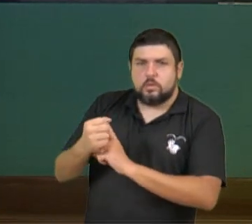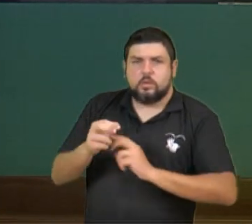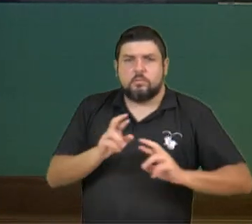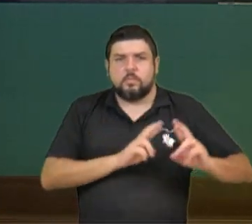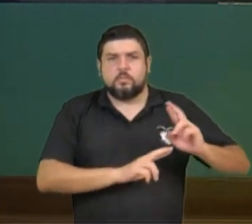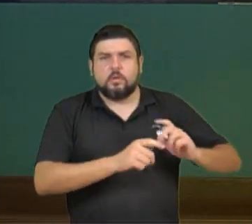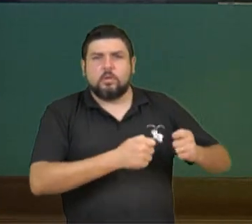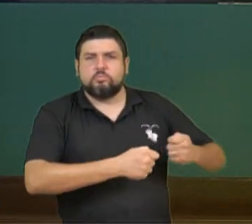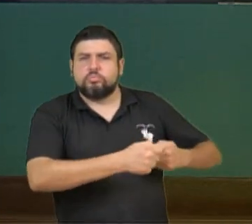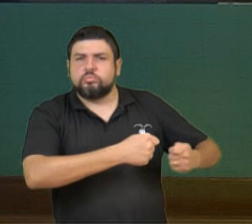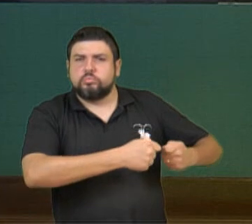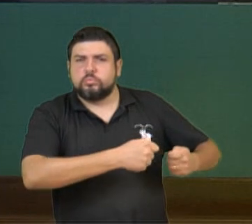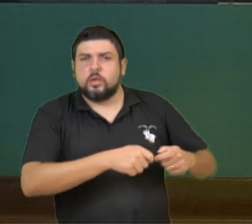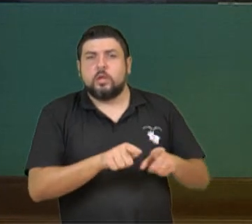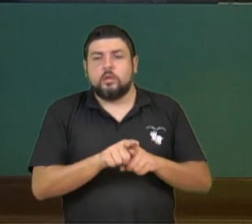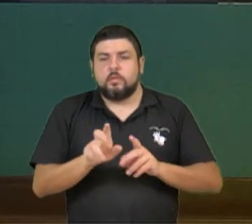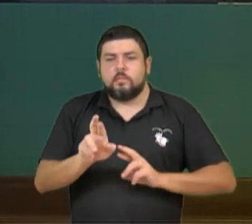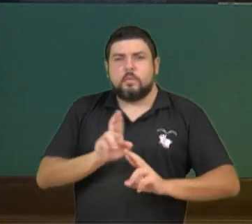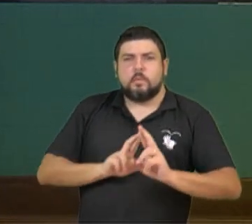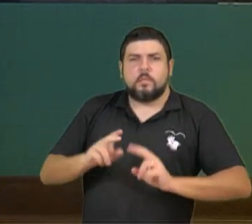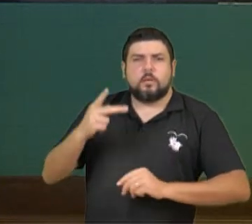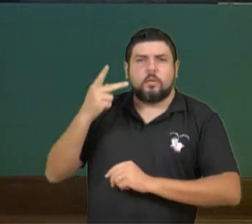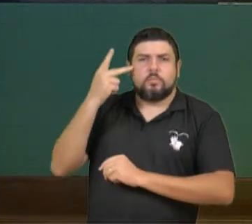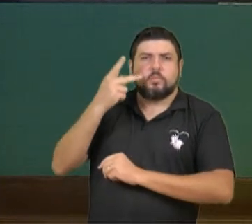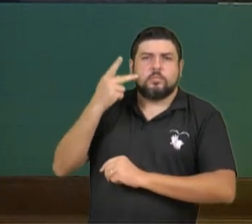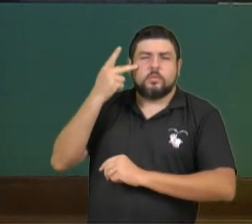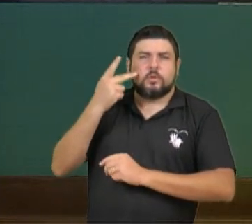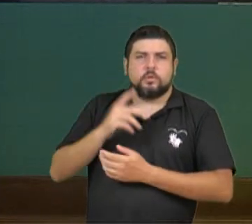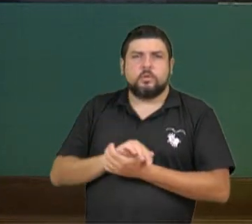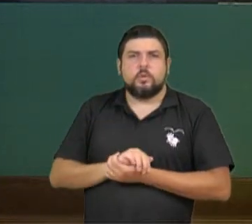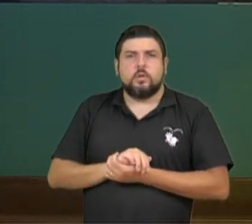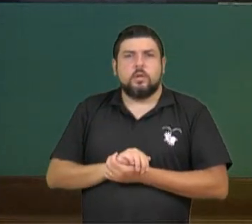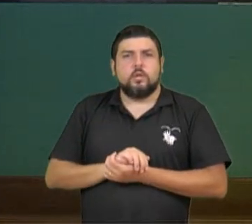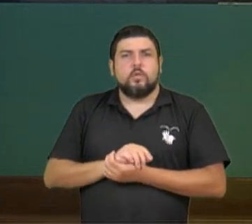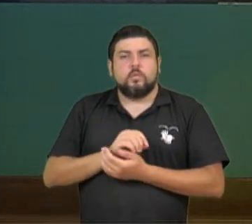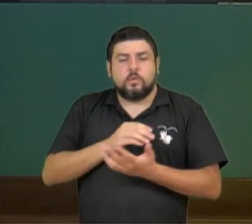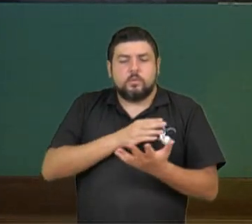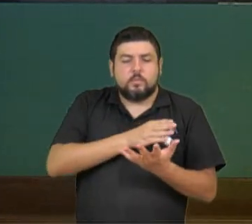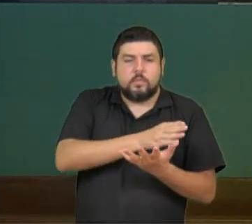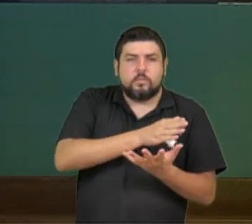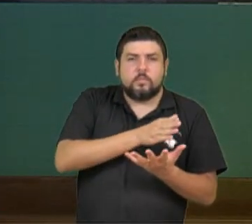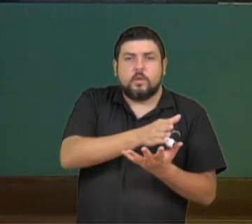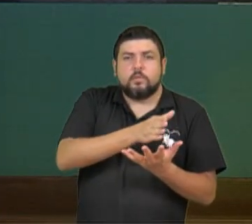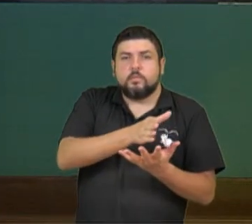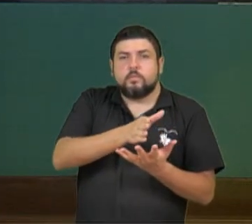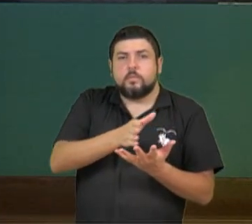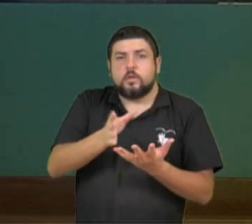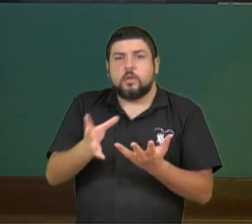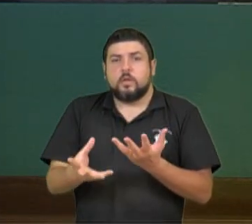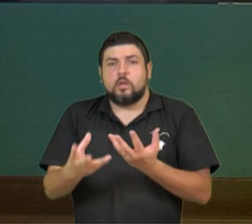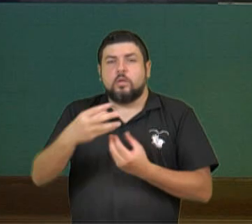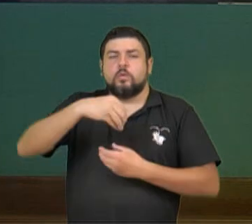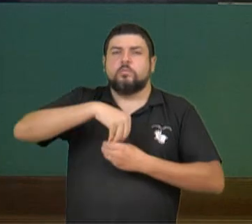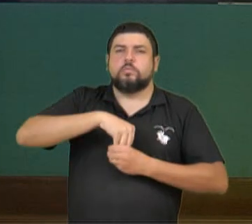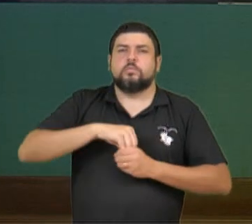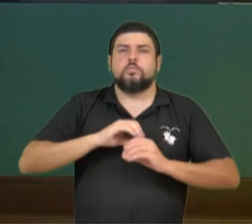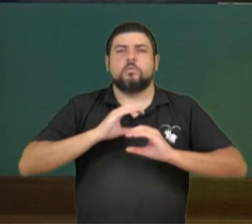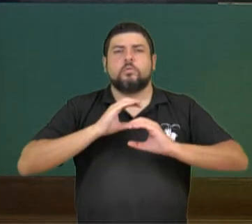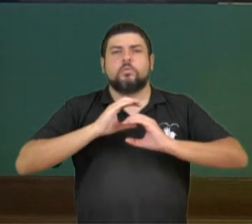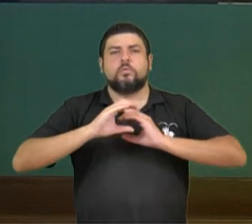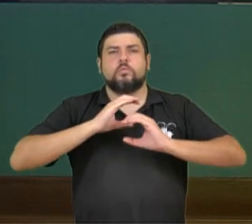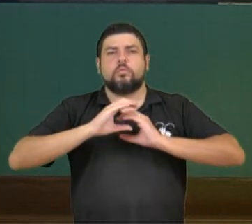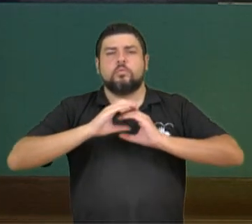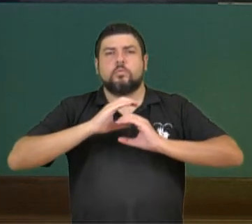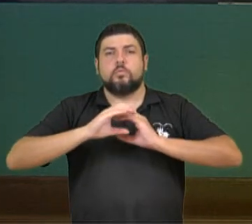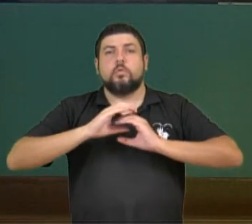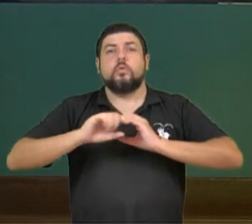quanto políticos, e desses vários aspectos se comunicando através de todo o sistema global. É como se a gente